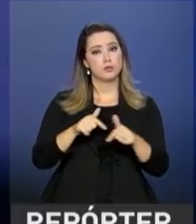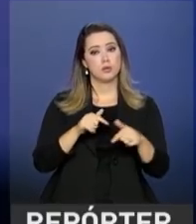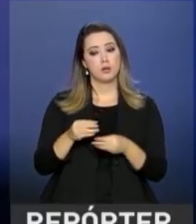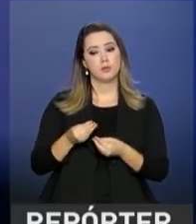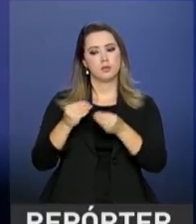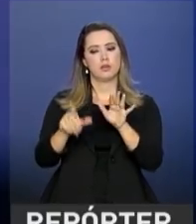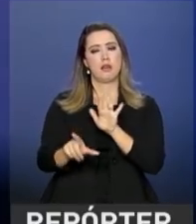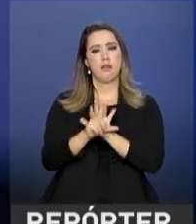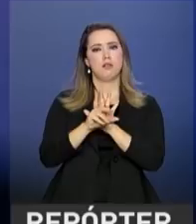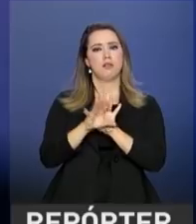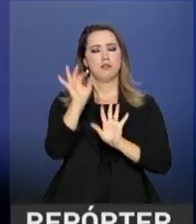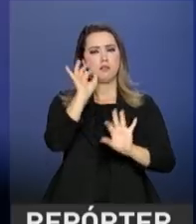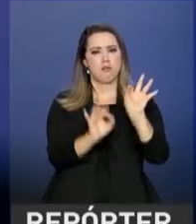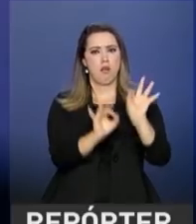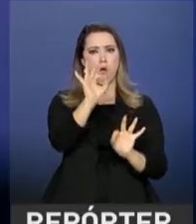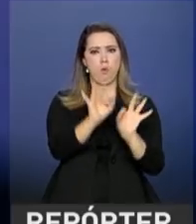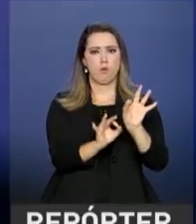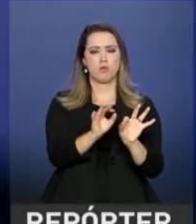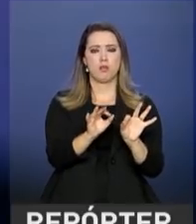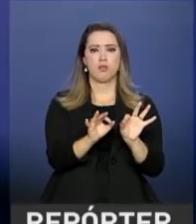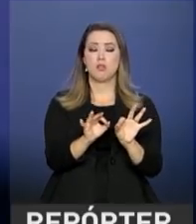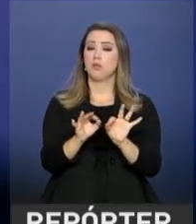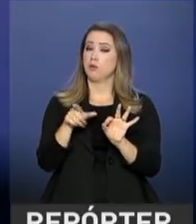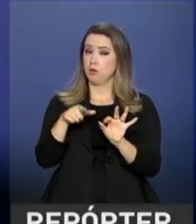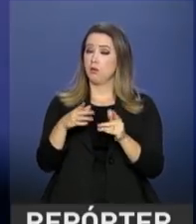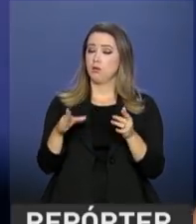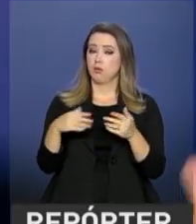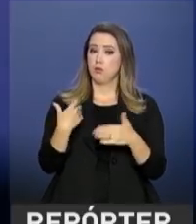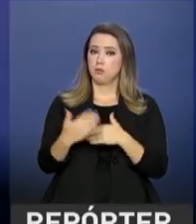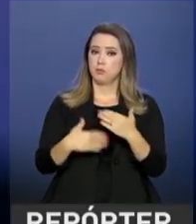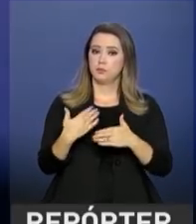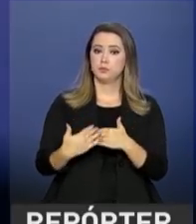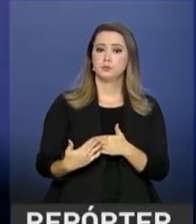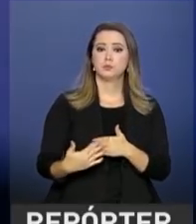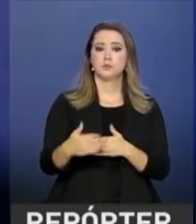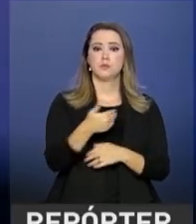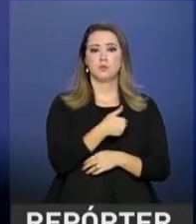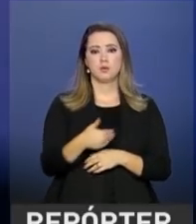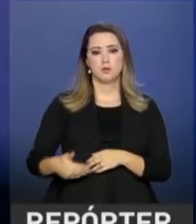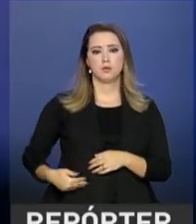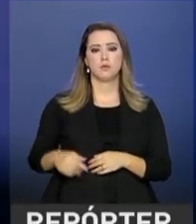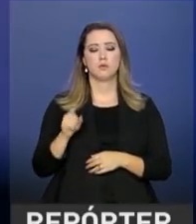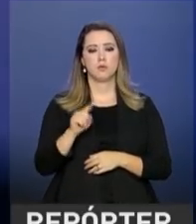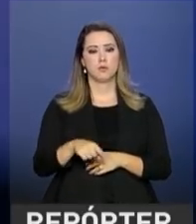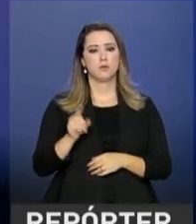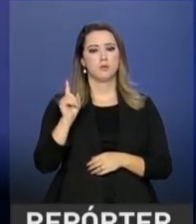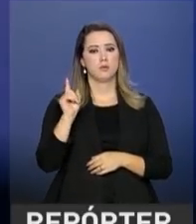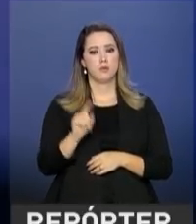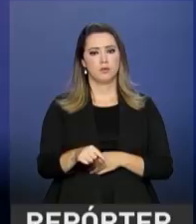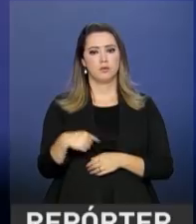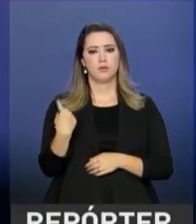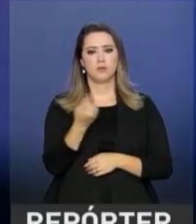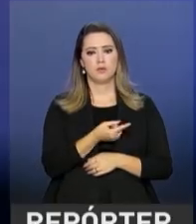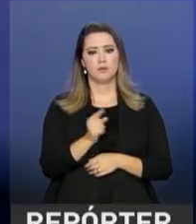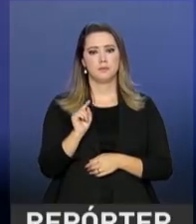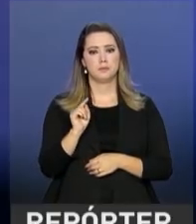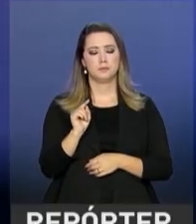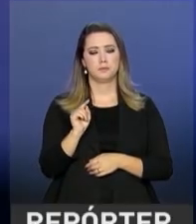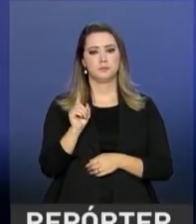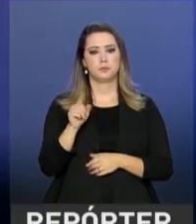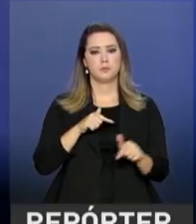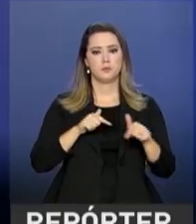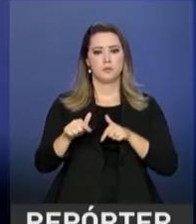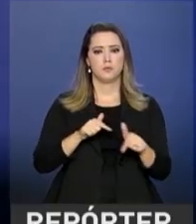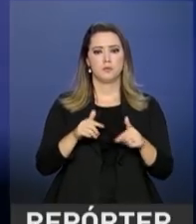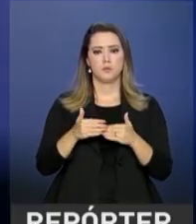de garantia da lei e da ordem no rio de janeiro ou seja enquanto também é o tempo deste governo essa será uma é a